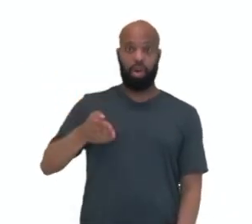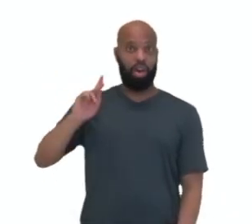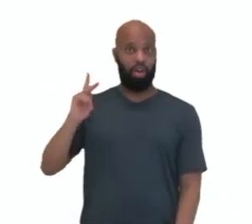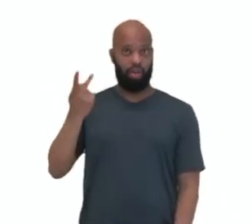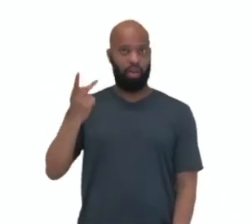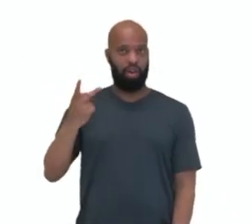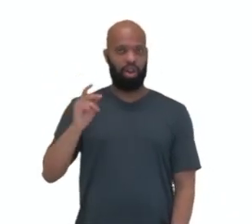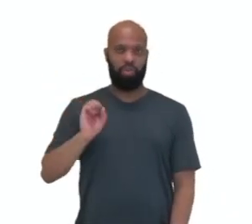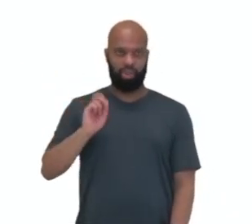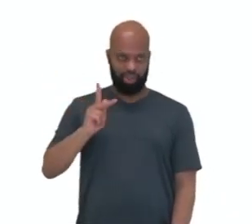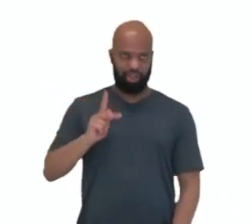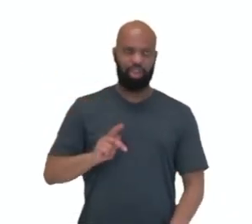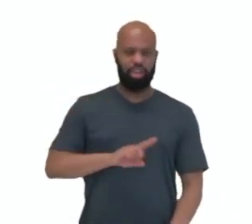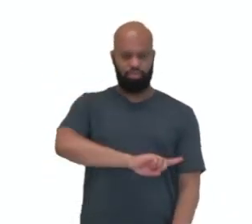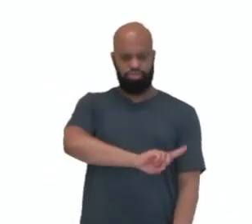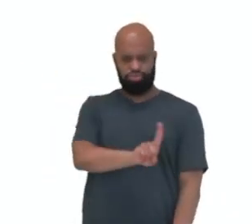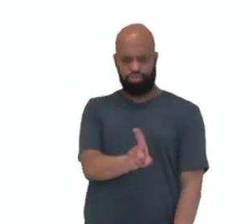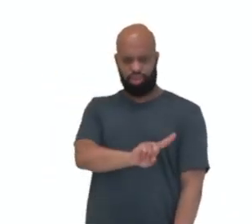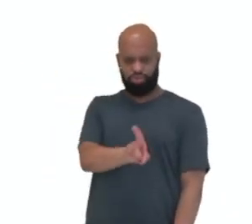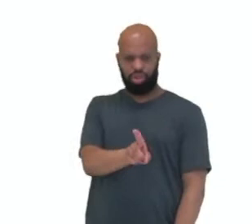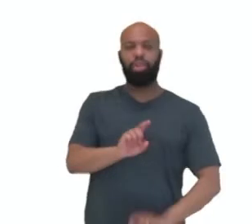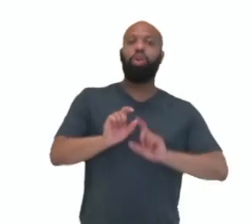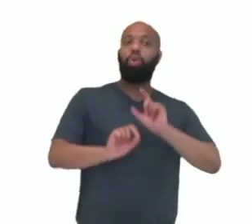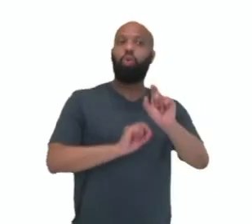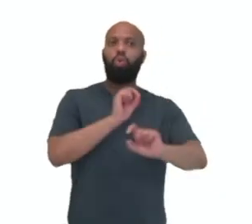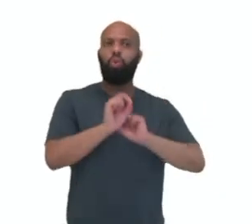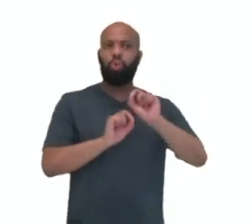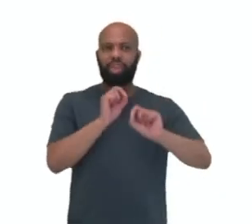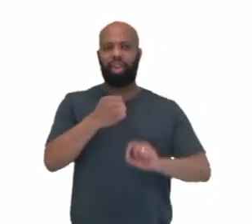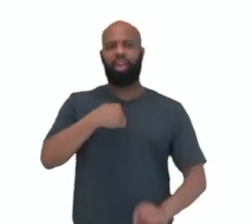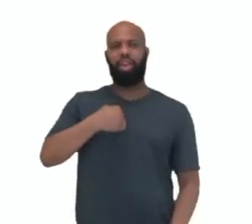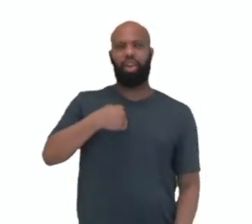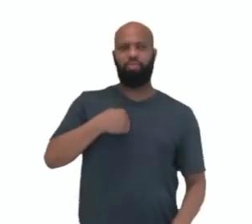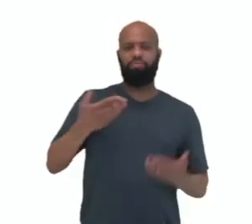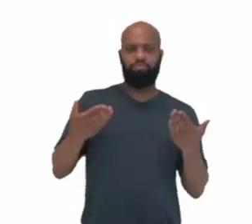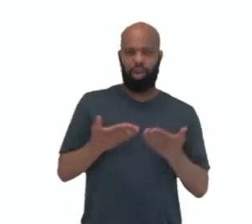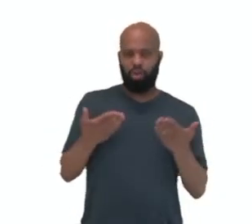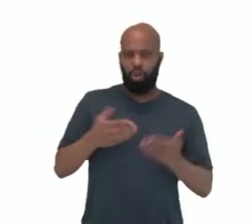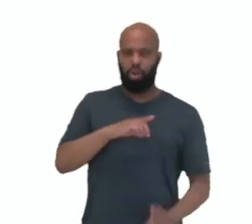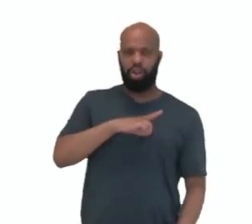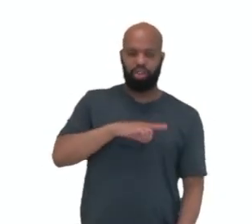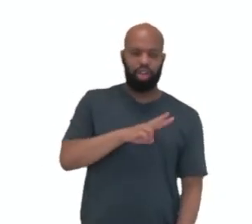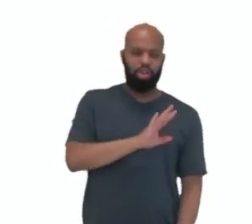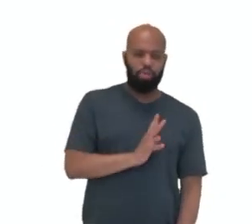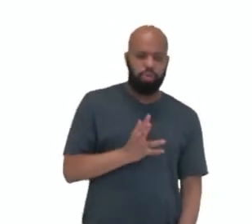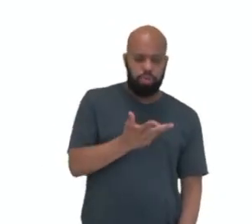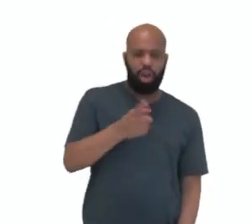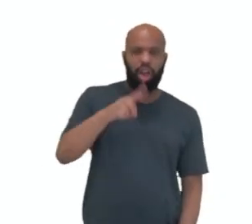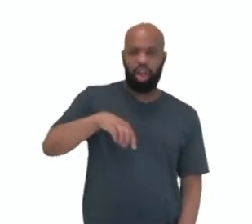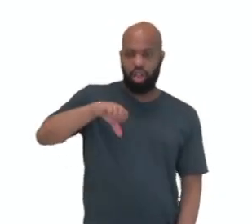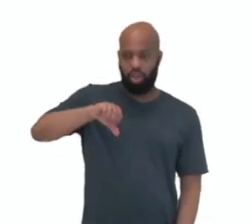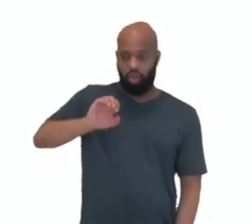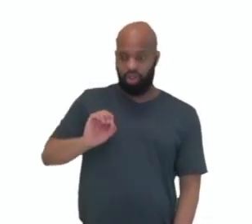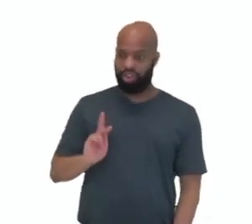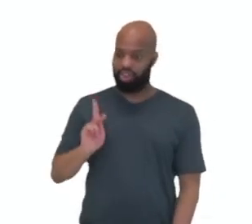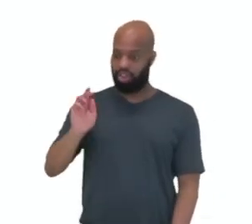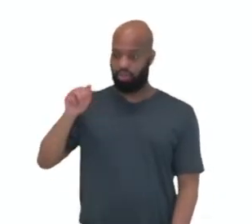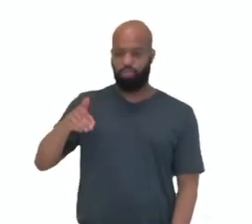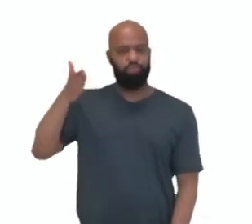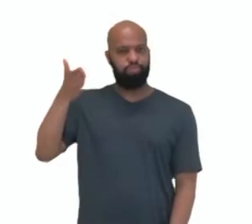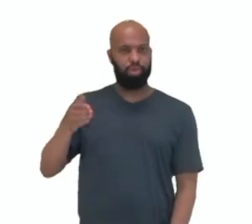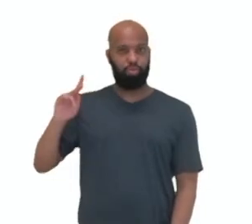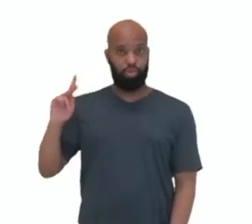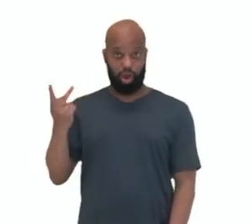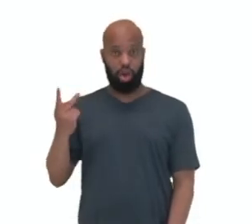hora. Então, quando eu estou a uma velocidade de 90 km por hora, eu